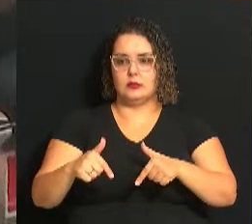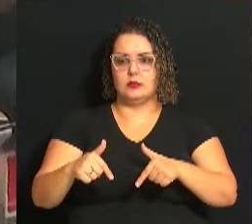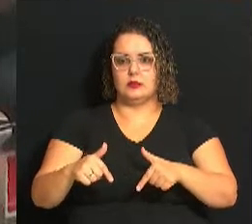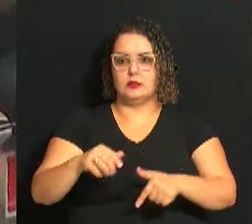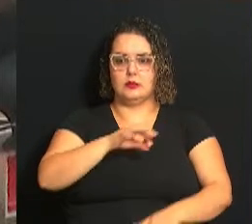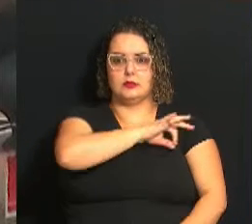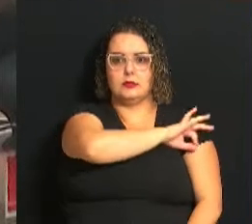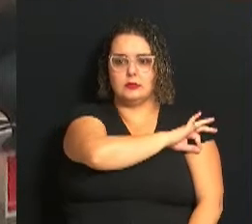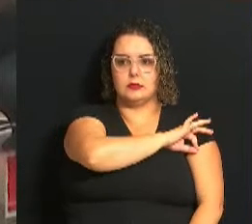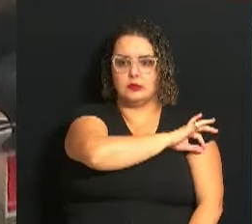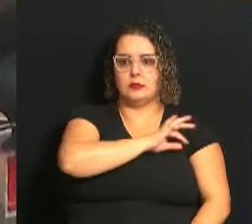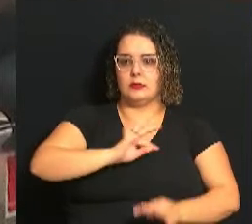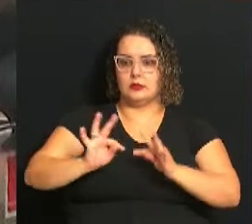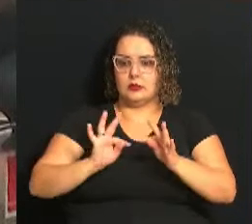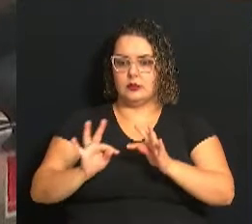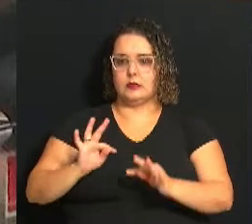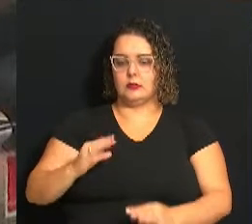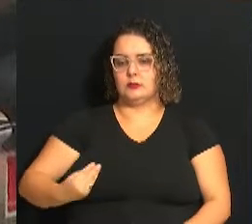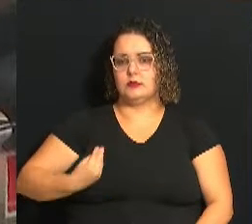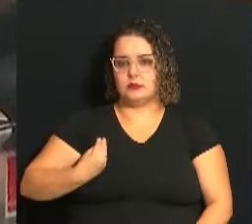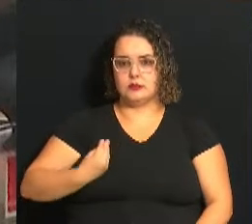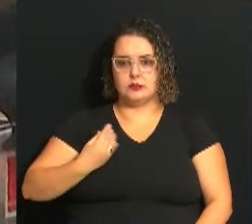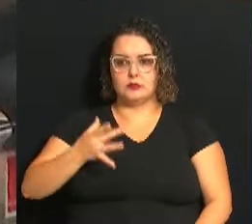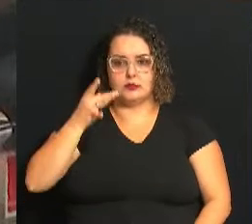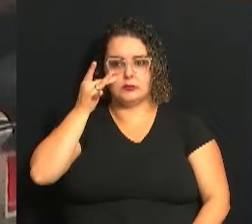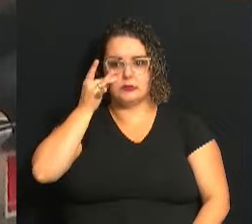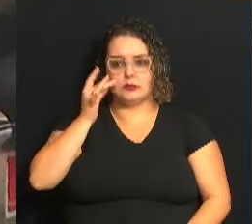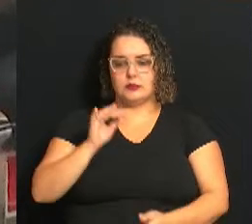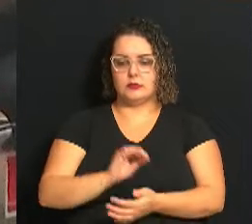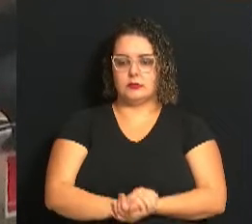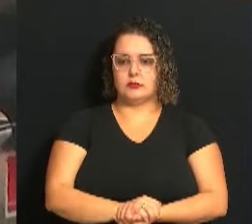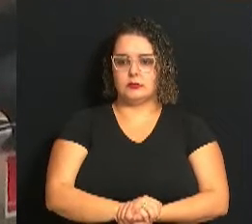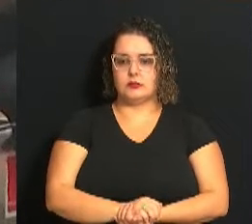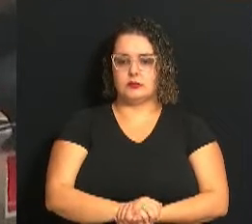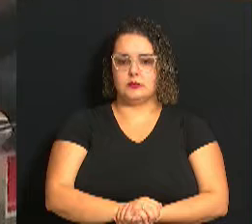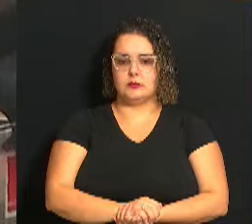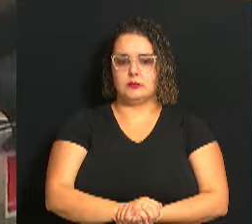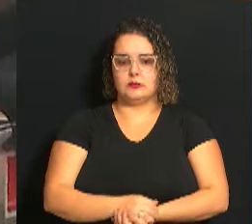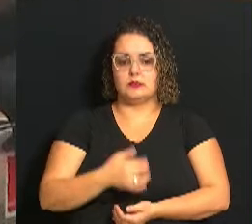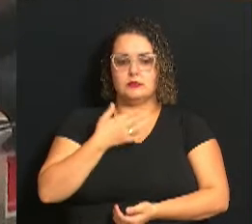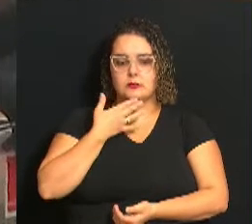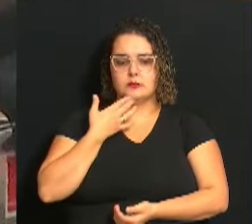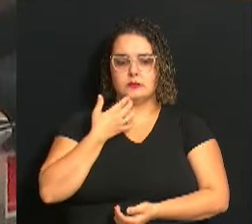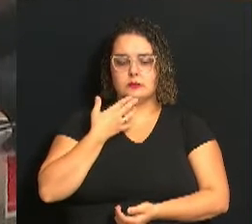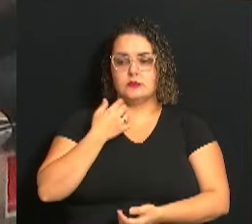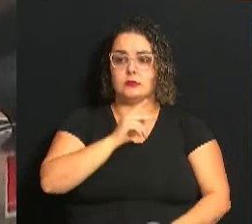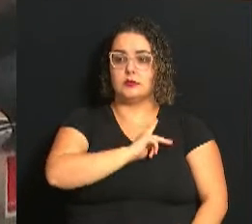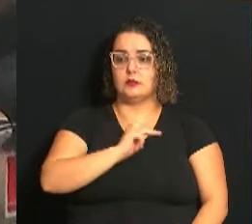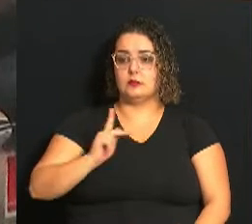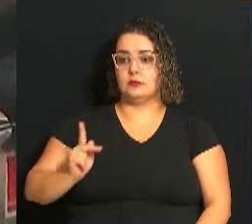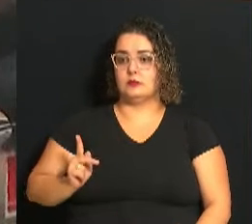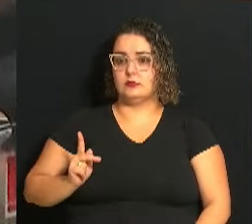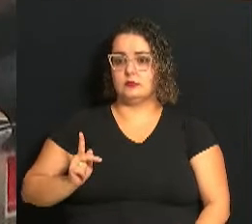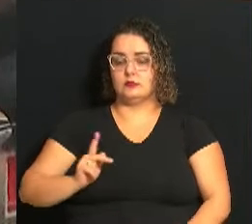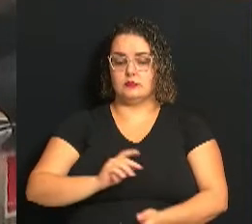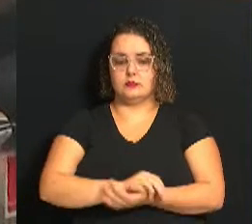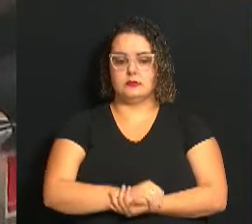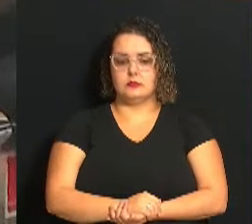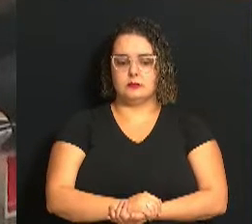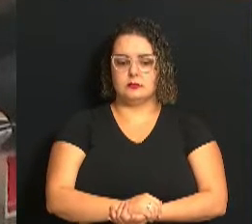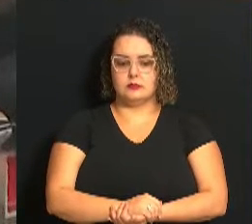prefeitura, técnicos aqui presentes. Senhor presidente,